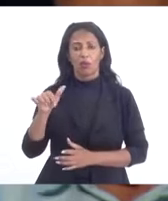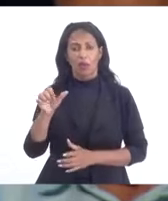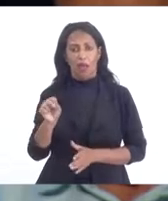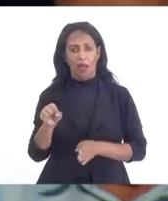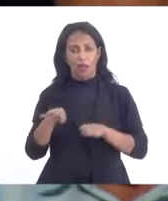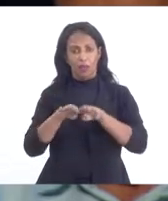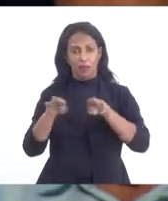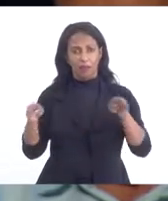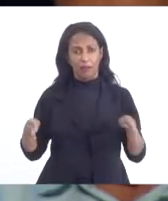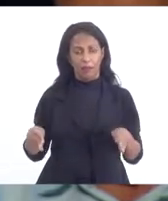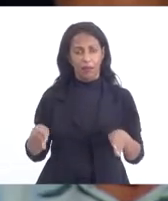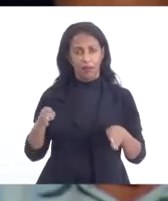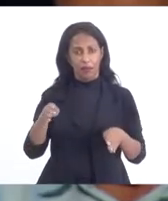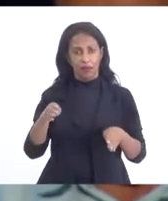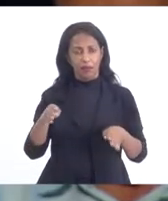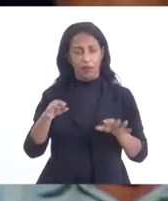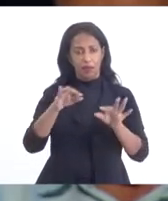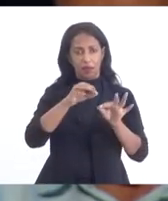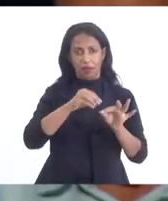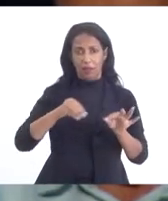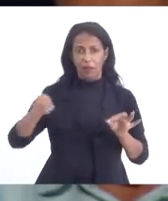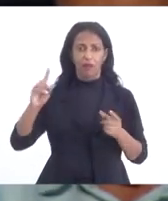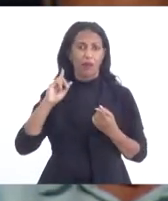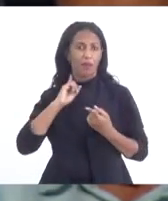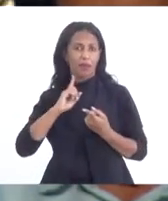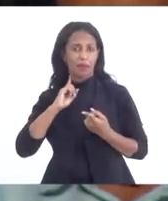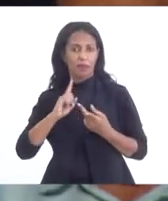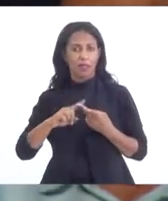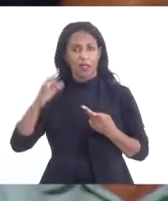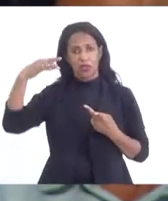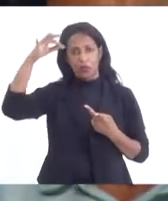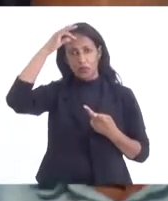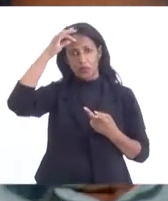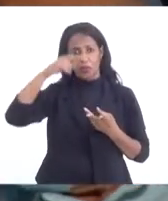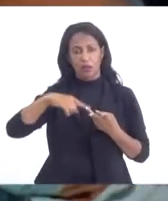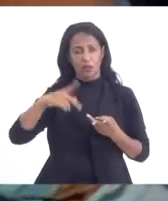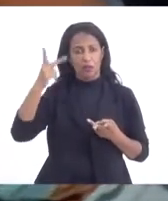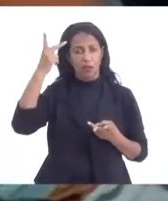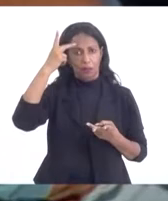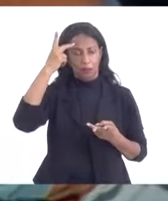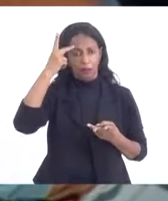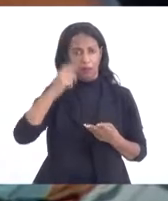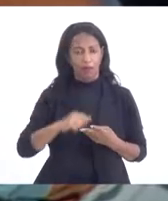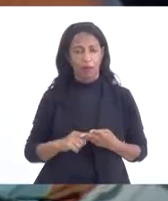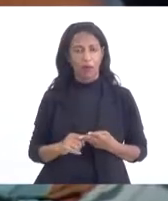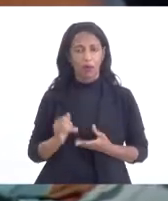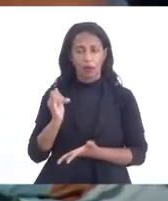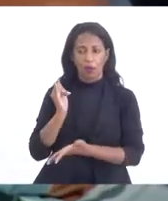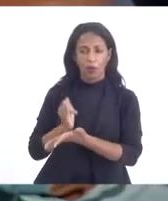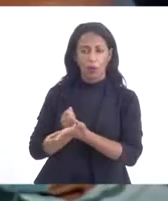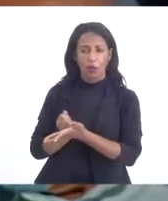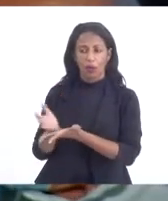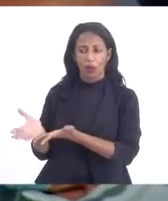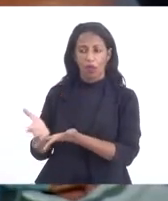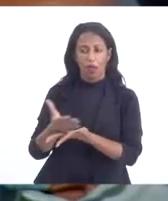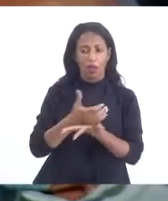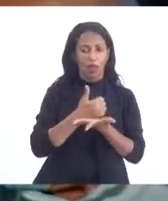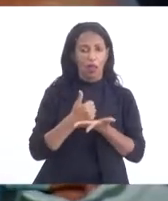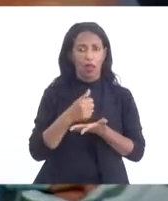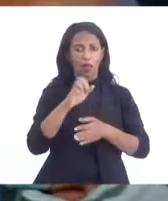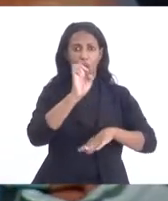plataforma, que vai para o Espírito Santo, para Minas ou para São Paulo, o ICMS é recolhido lá.